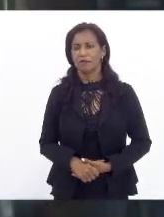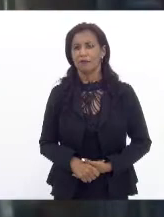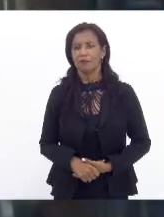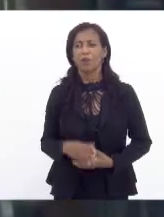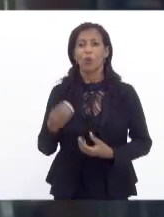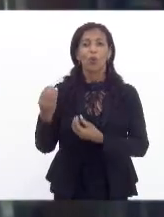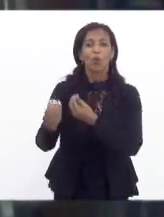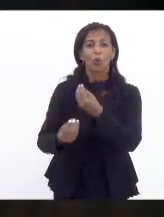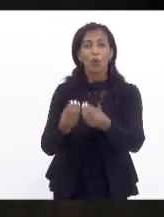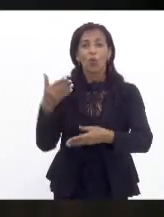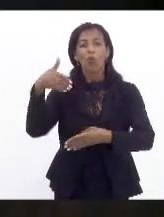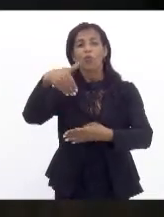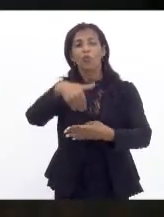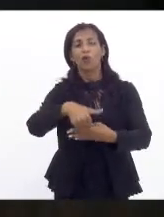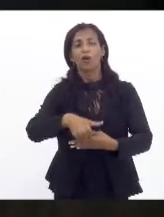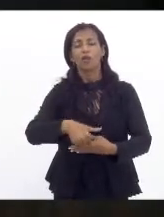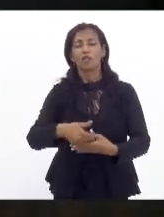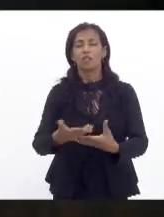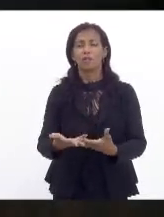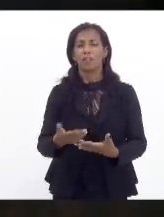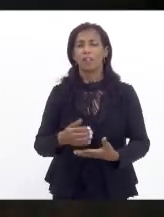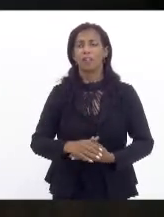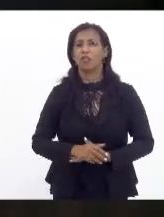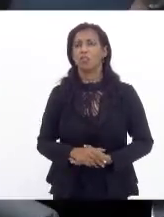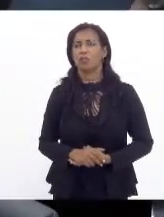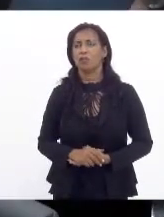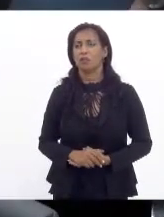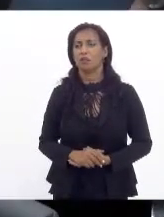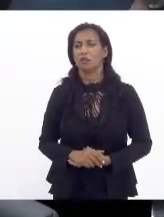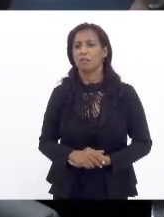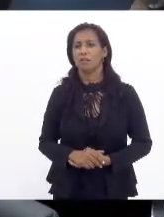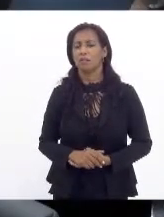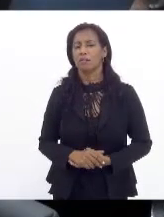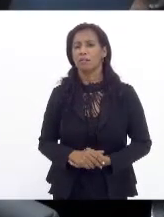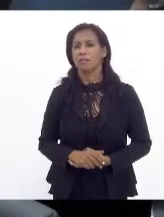Como vota o deputado Eliomar, parecer?